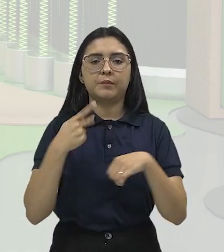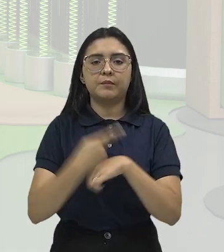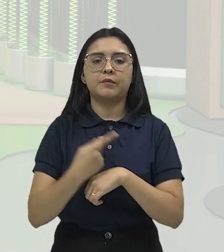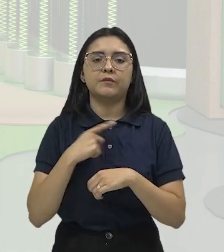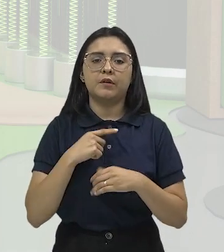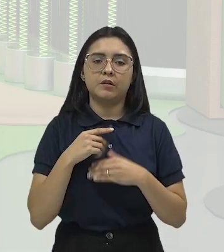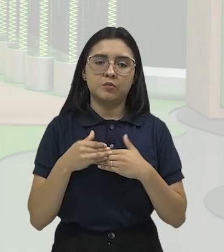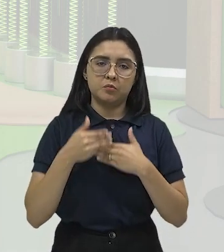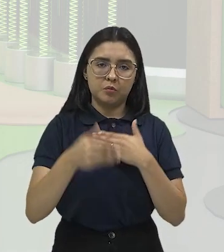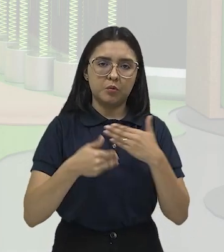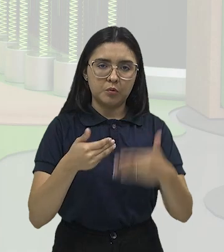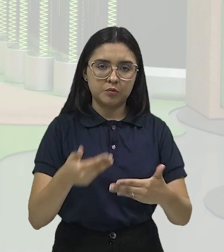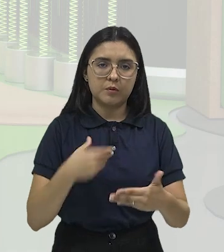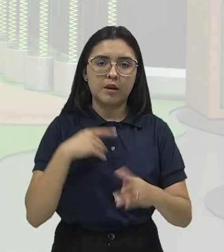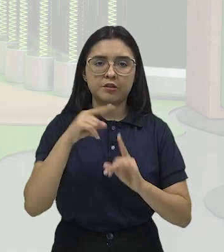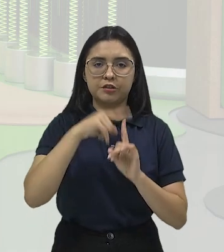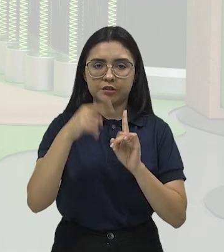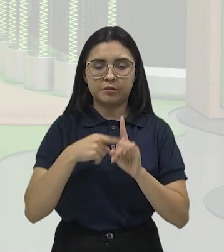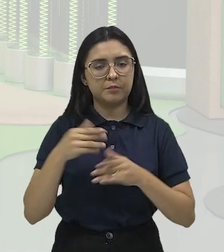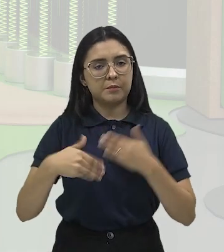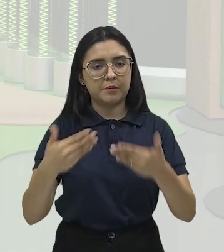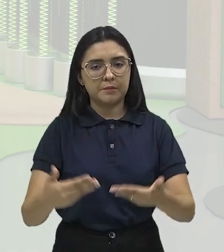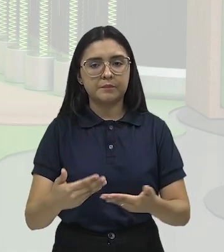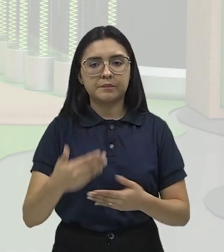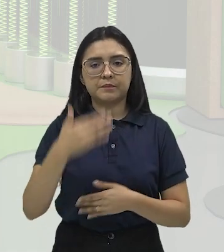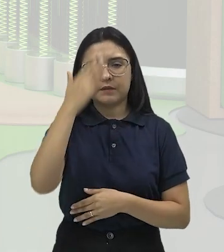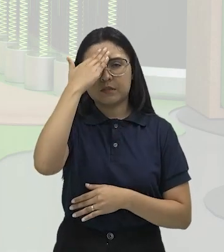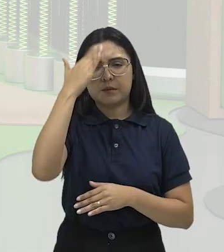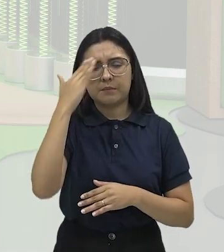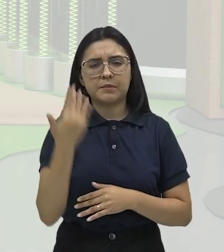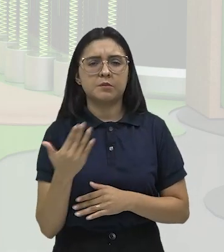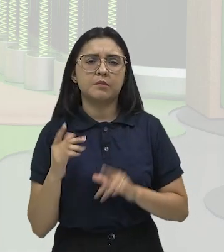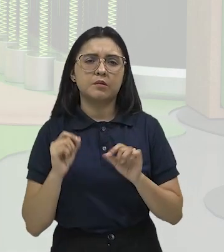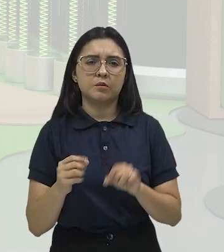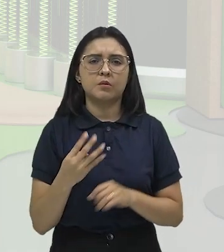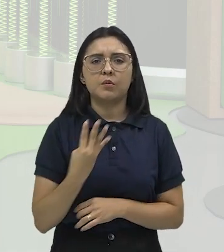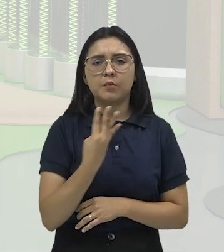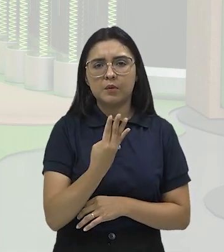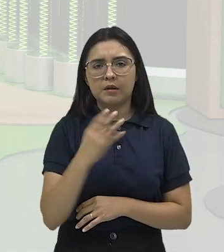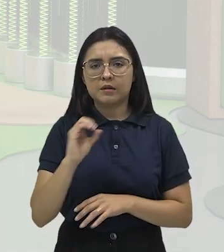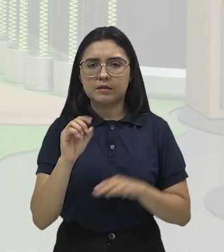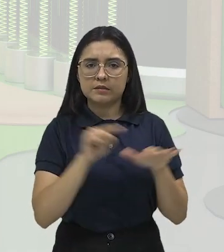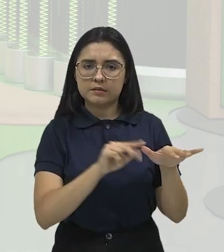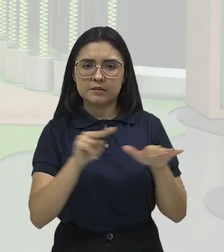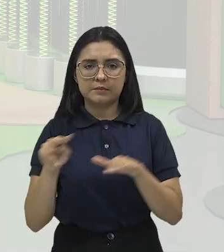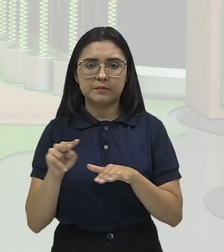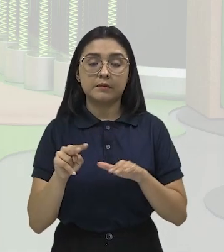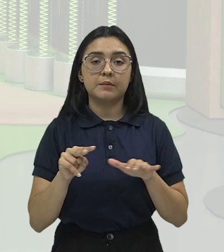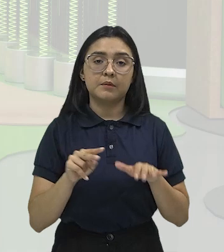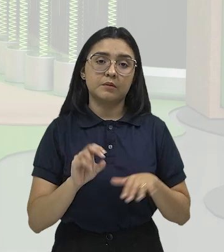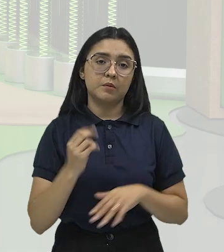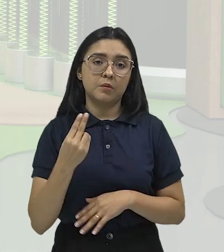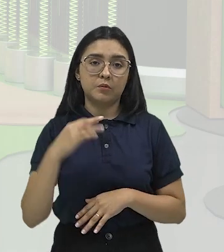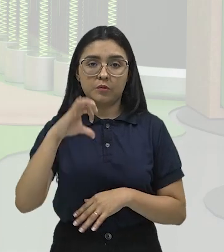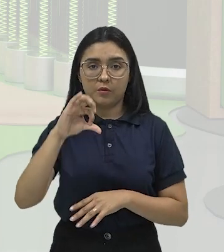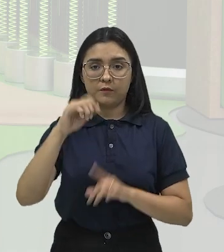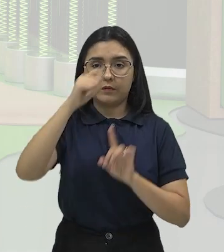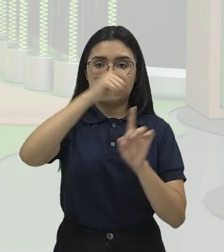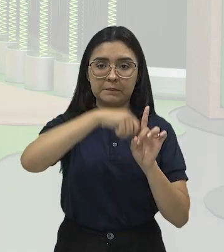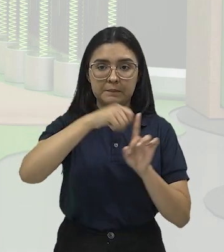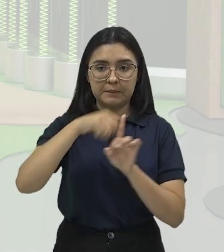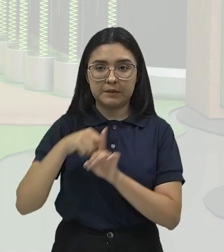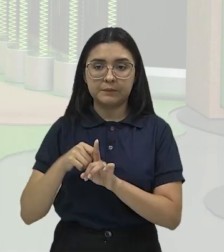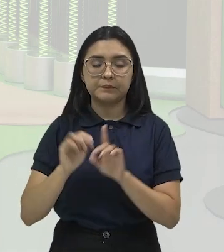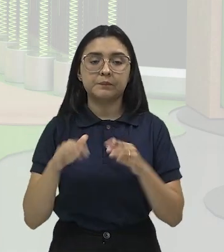dar prosseguimento aí à gestação, que a gente sabe que dura aí aproximadamente 40 semanas ou 9 meses, certo? Bom, a